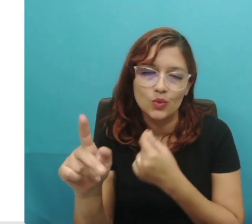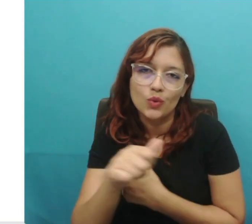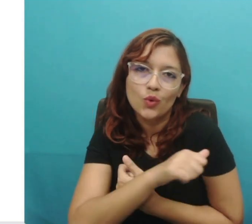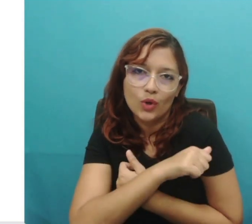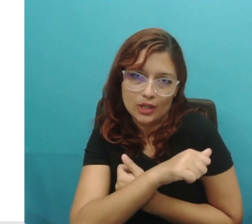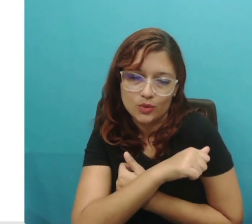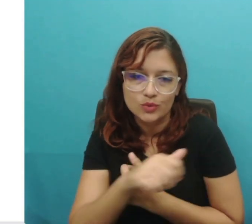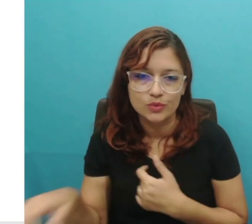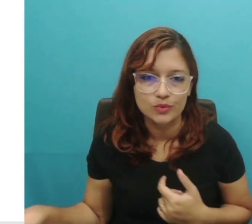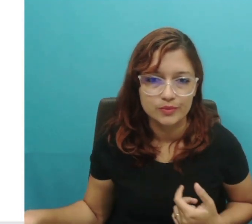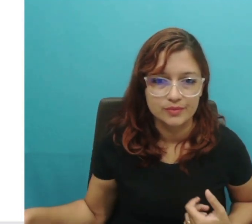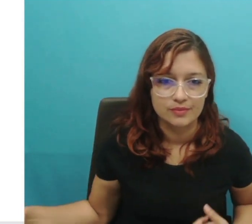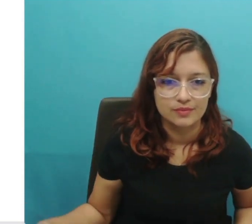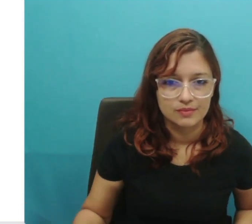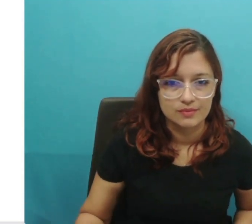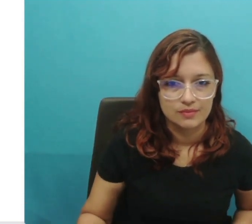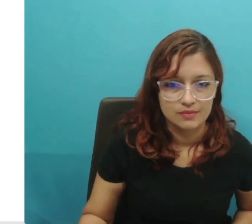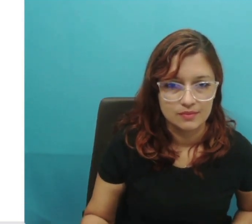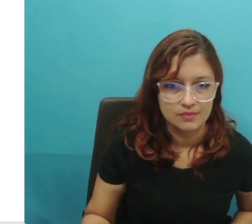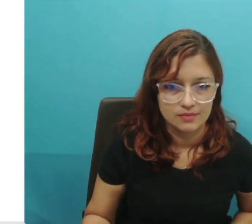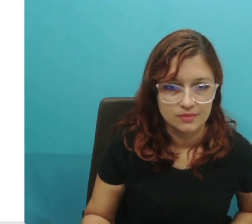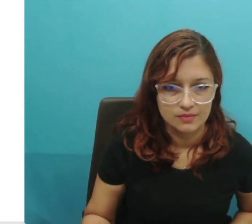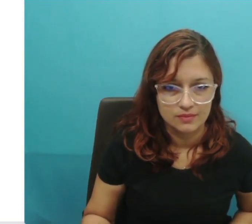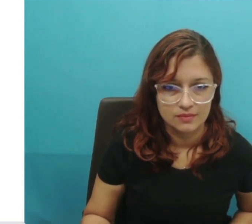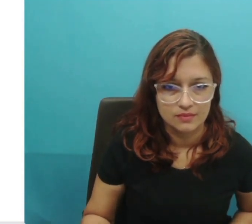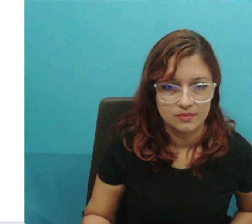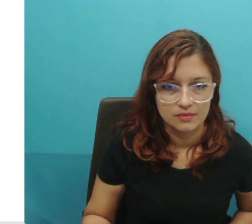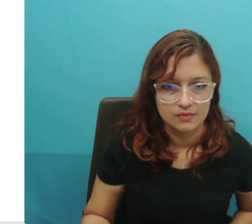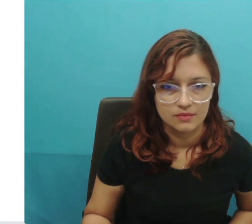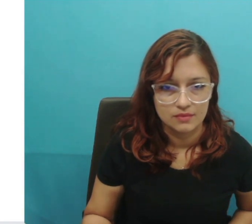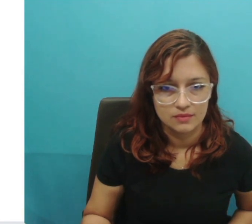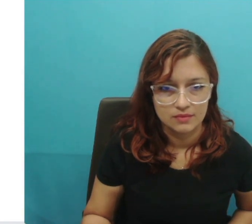Então, o dicionário pertence ao aluno.